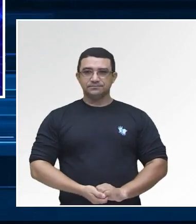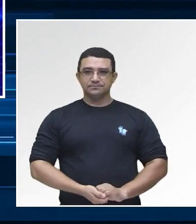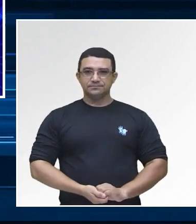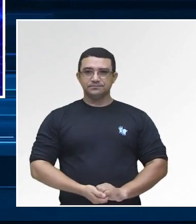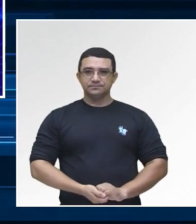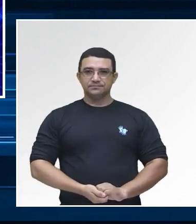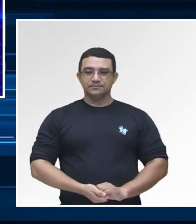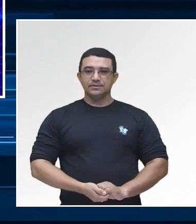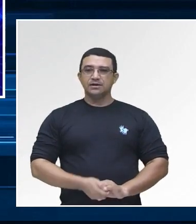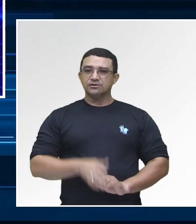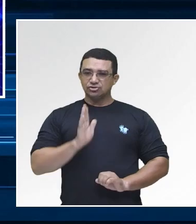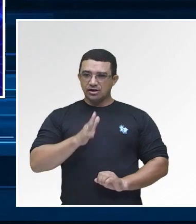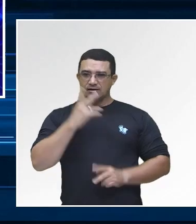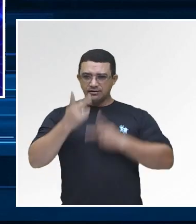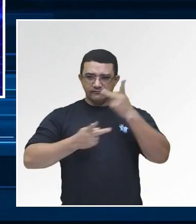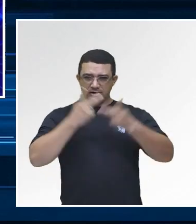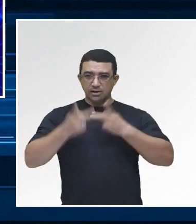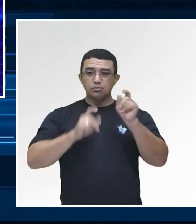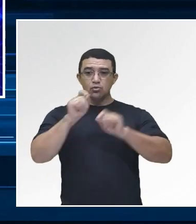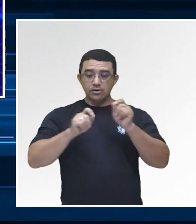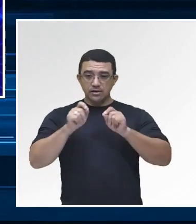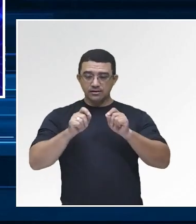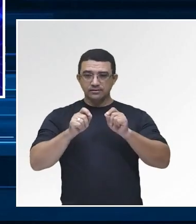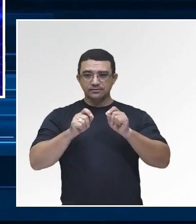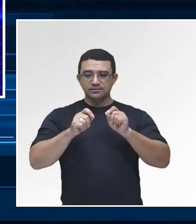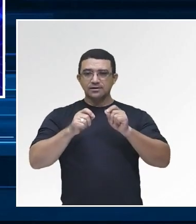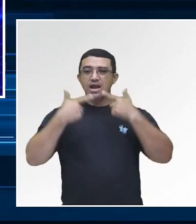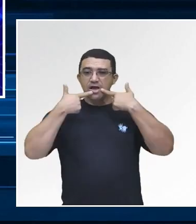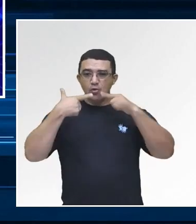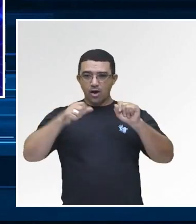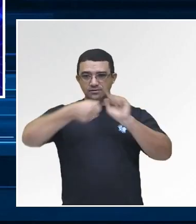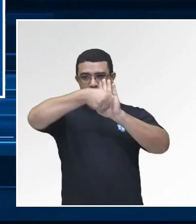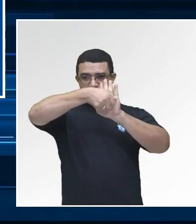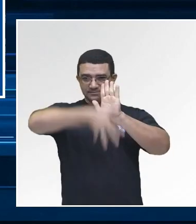que nós falamos sobre figuras de linguagem. Vamos relembrar?